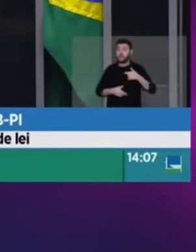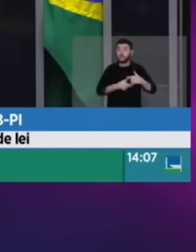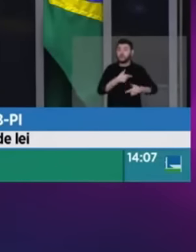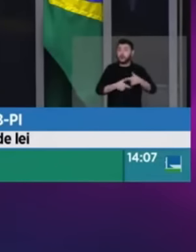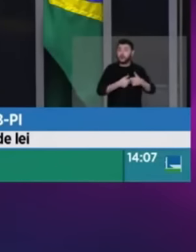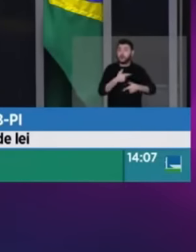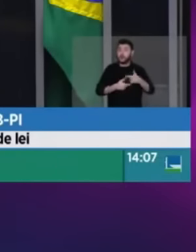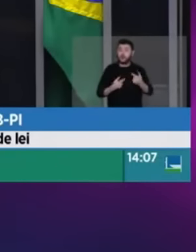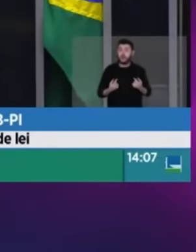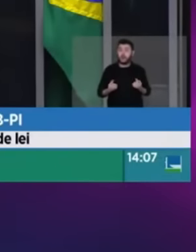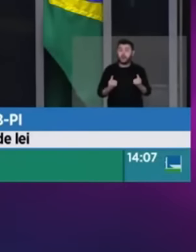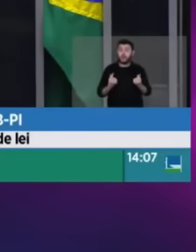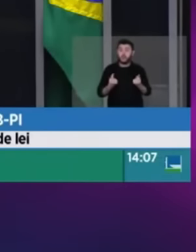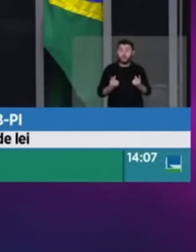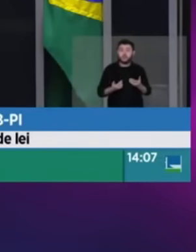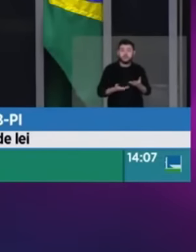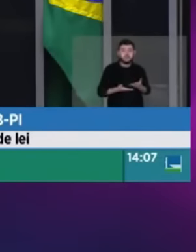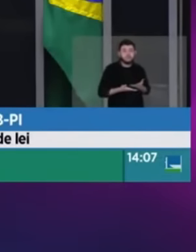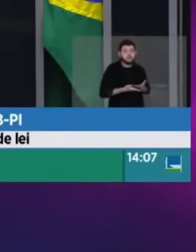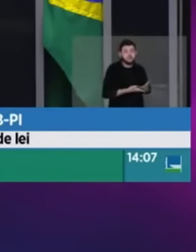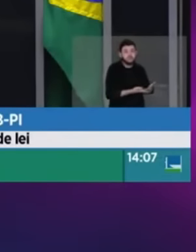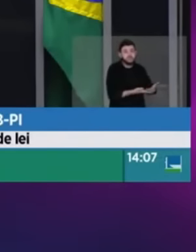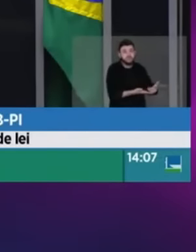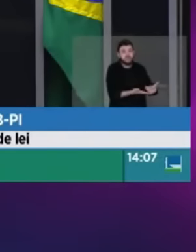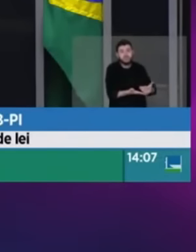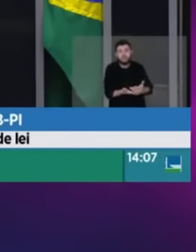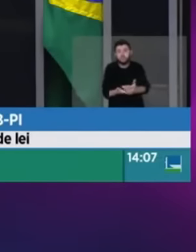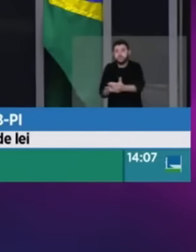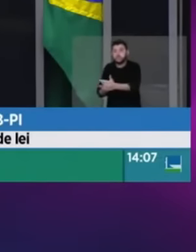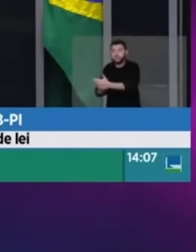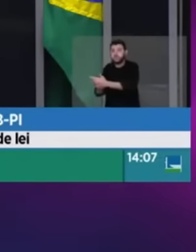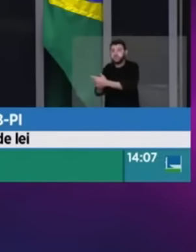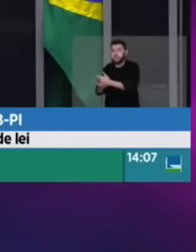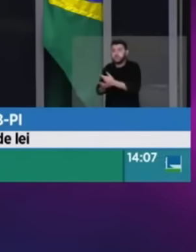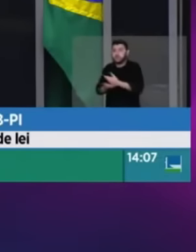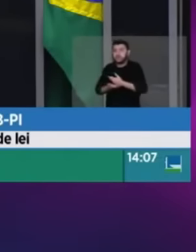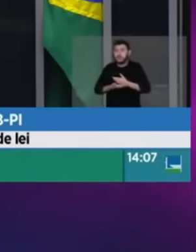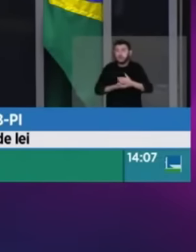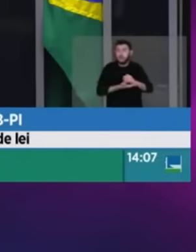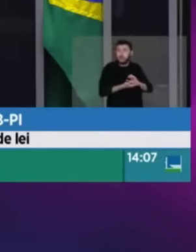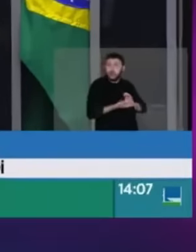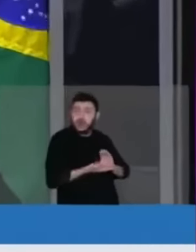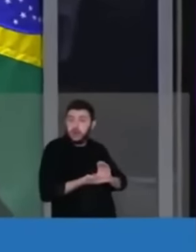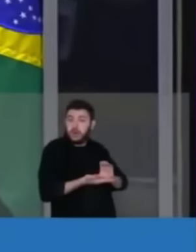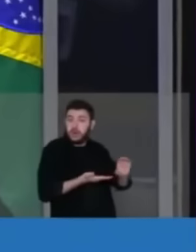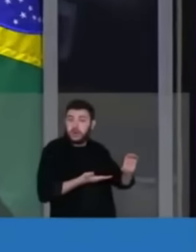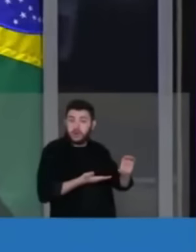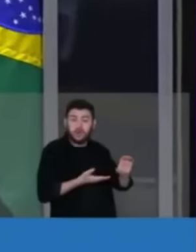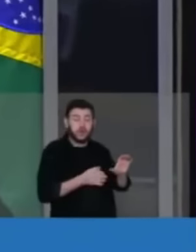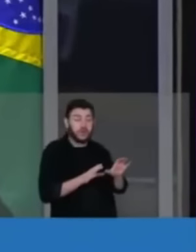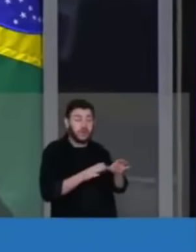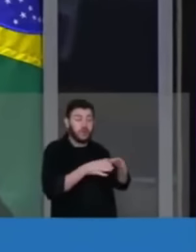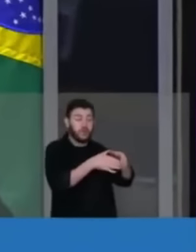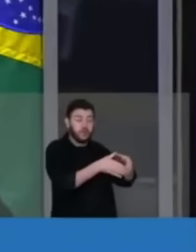comissão de saúde da câmara e na comissão de saúde do senado